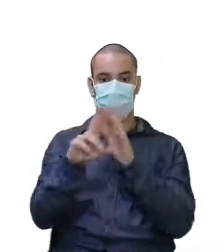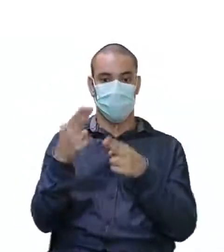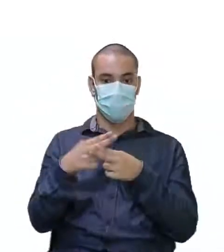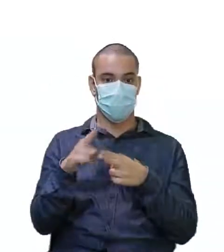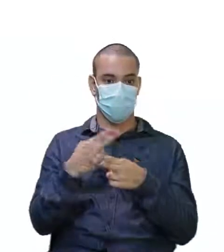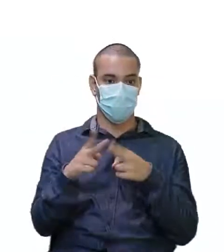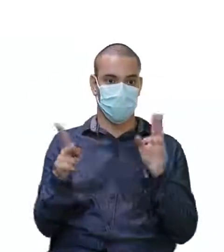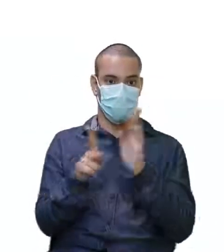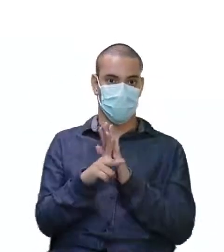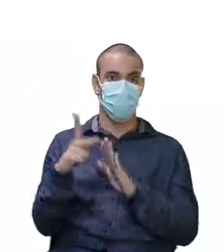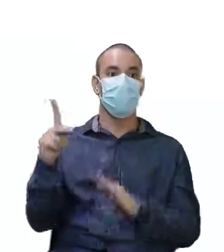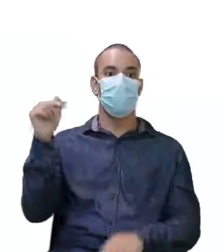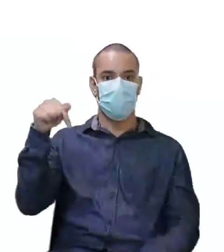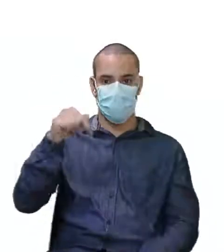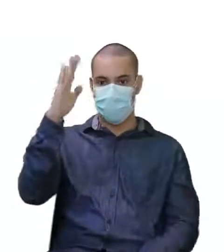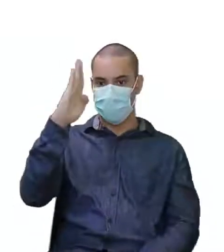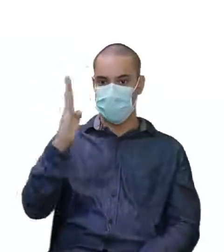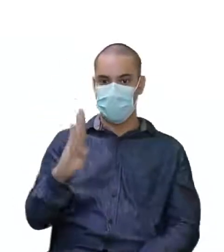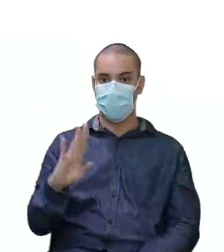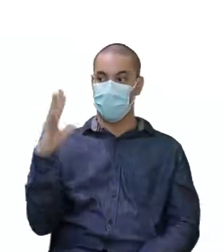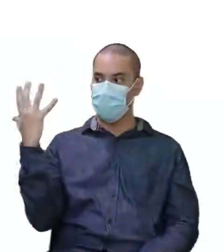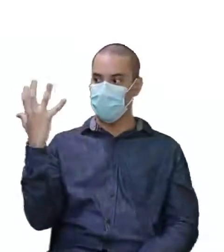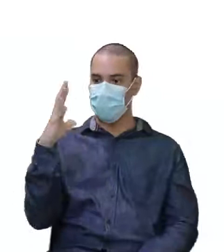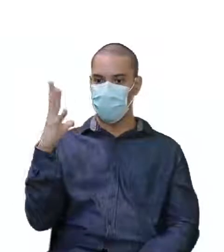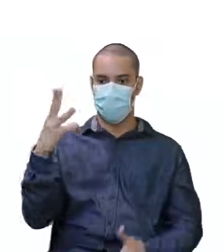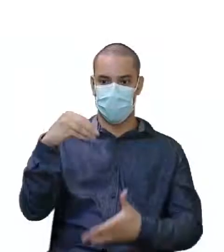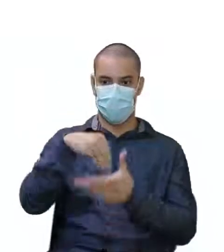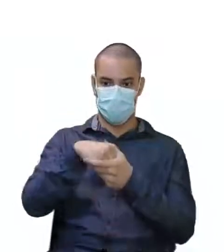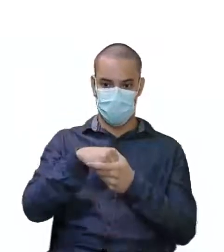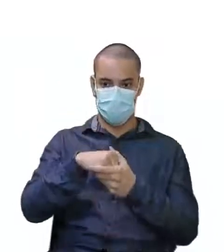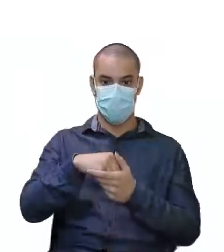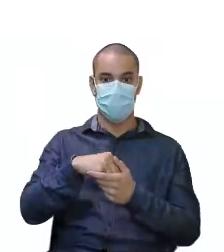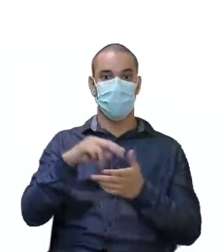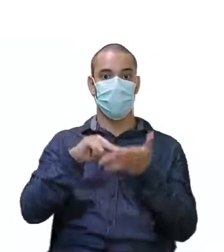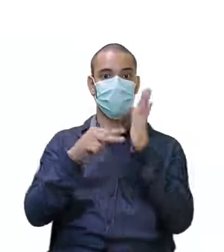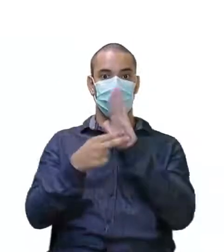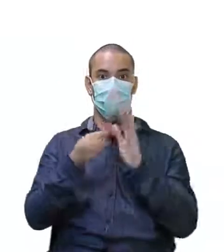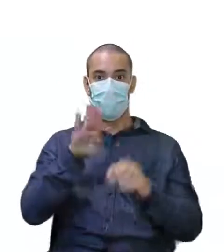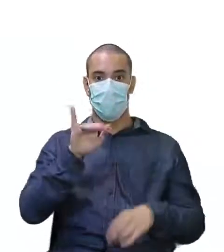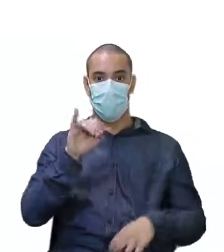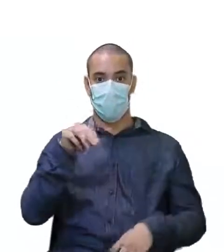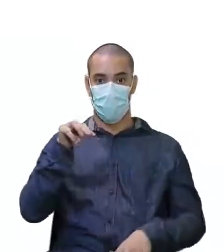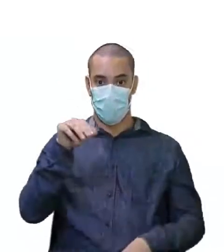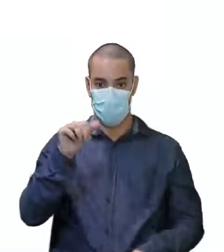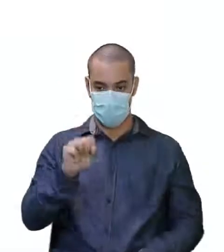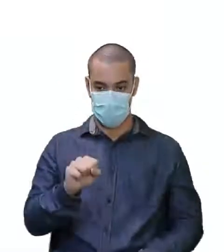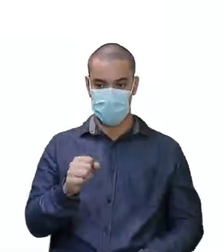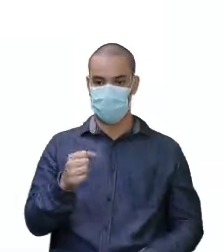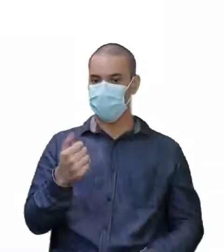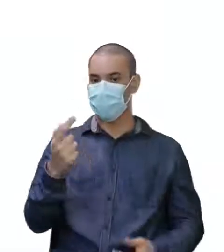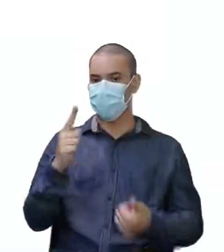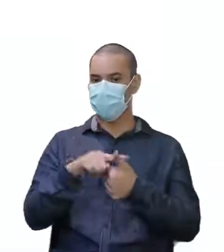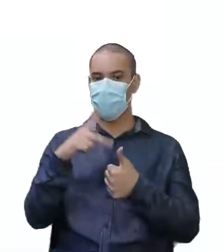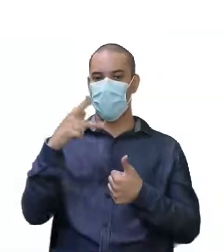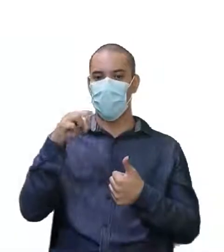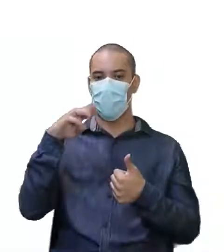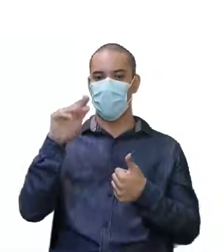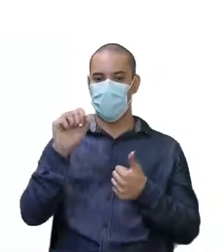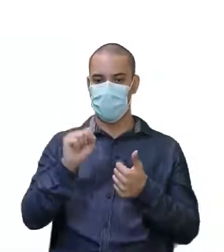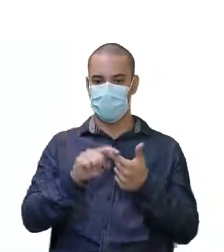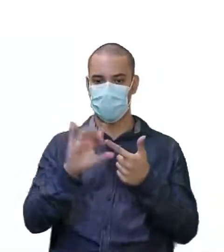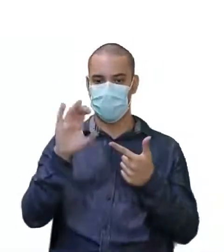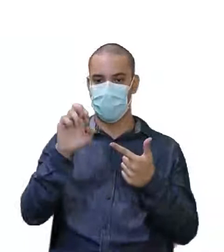domínios morfoclimáticos brasileiros, tá, pessoal? São os famosos biomas. Tanto Pantanal, Pampa,